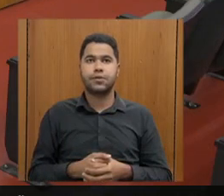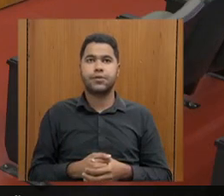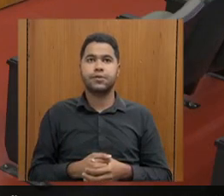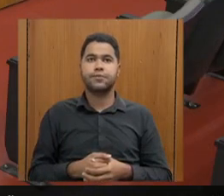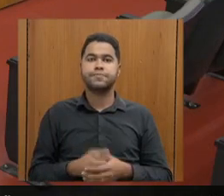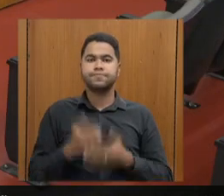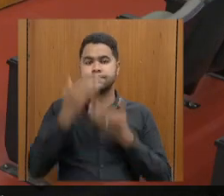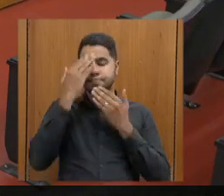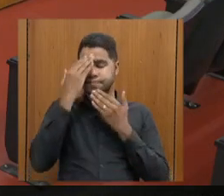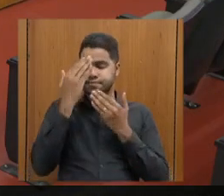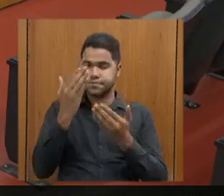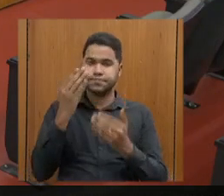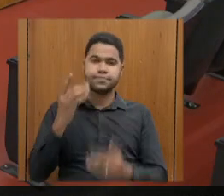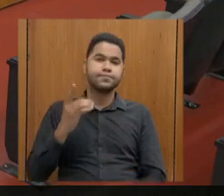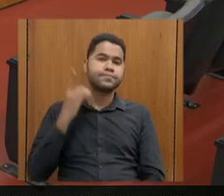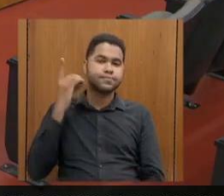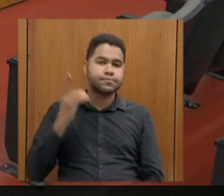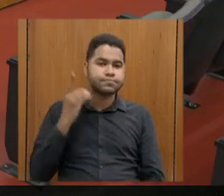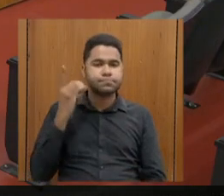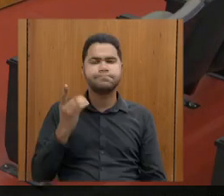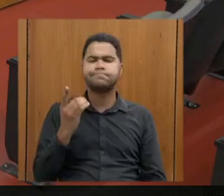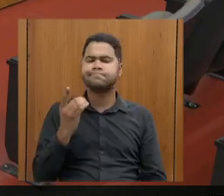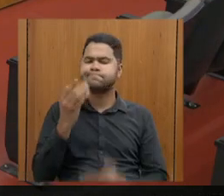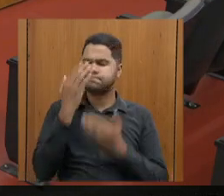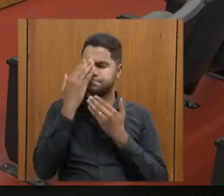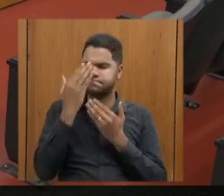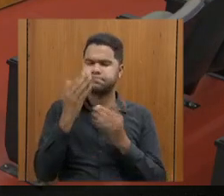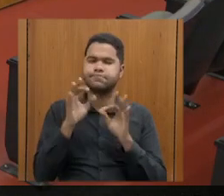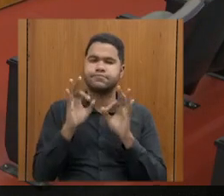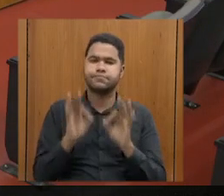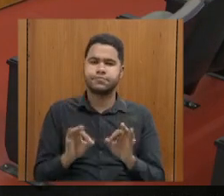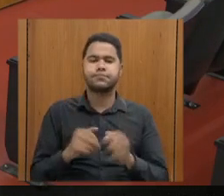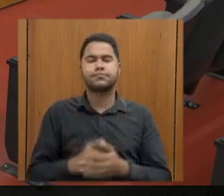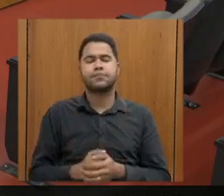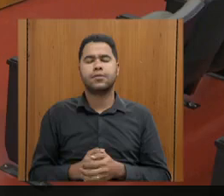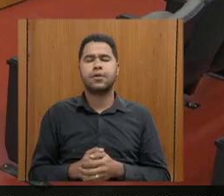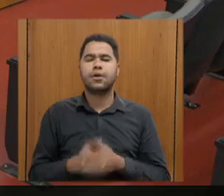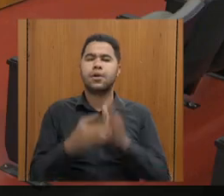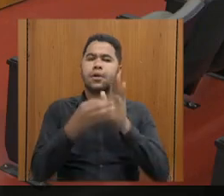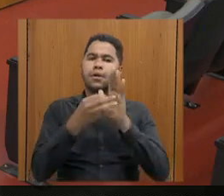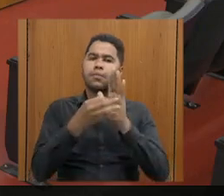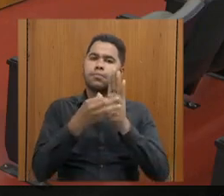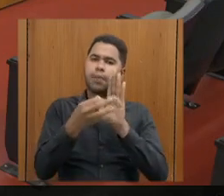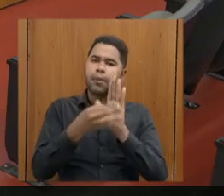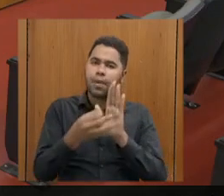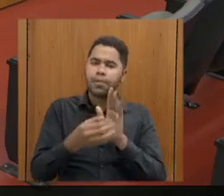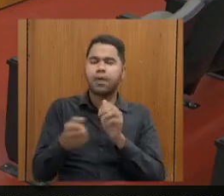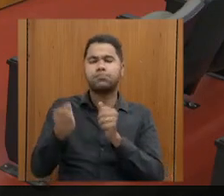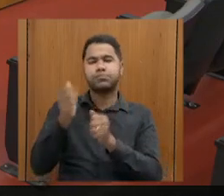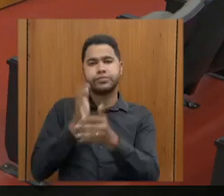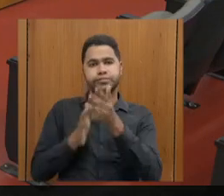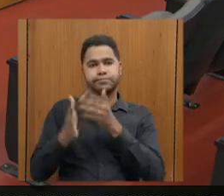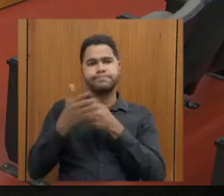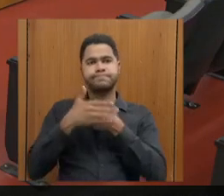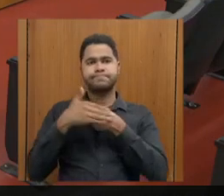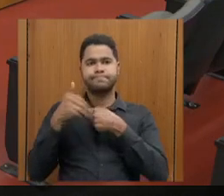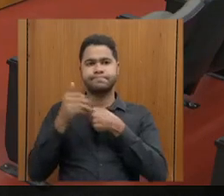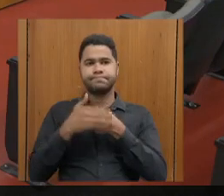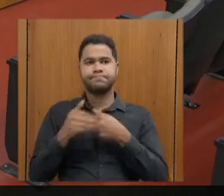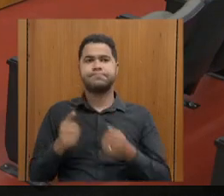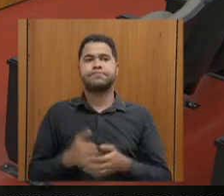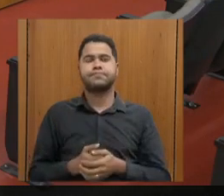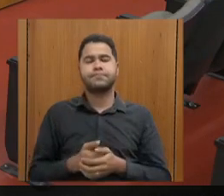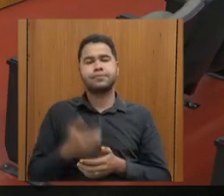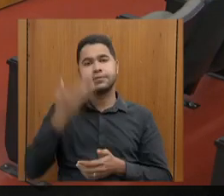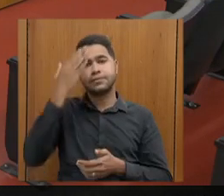Muitíssimo obrigado Deputado muito muito obrigado mesmo por todos os comentários pelas palavras gentis só